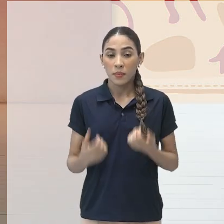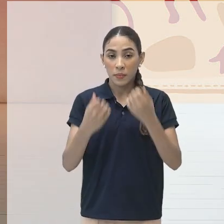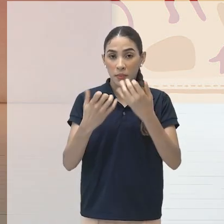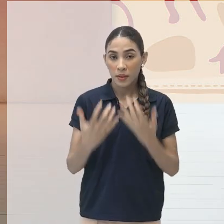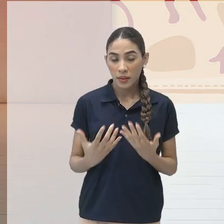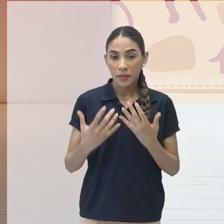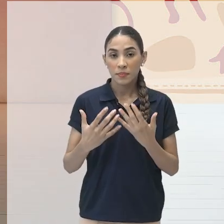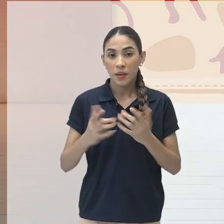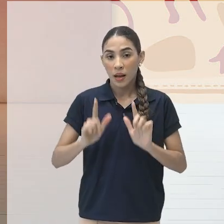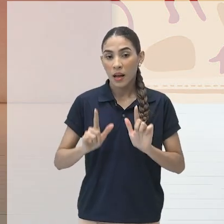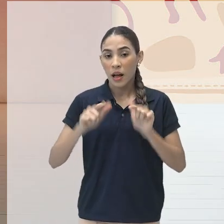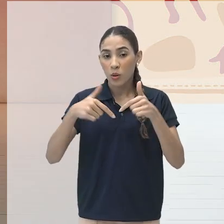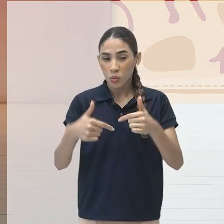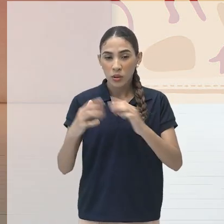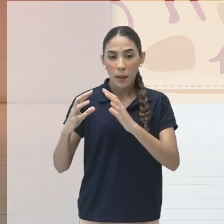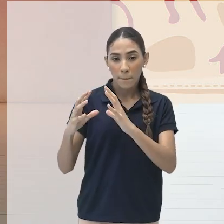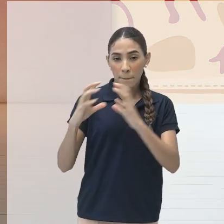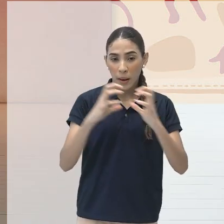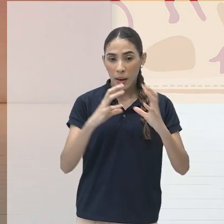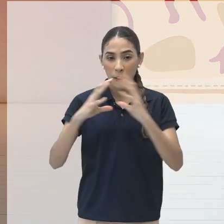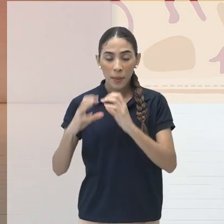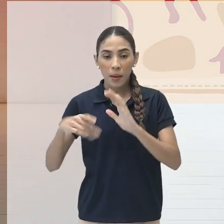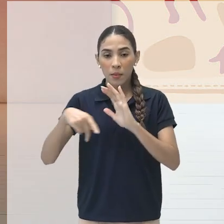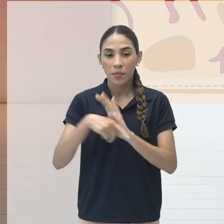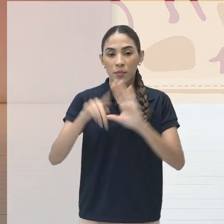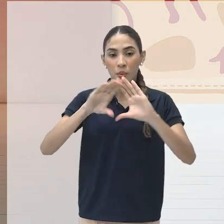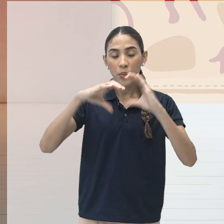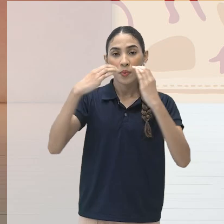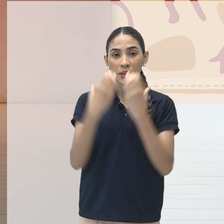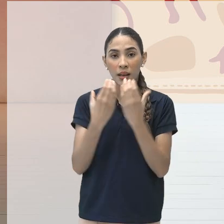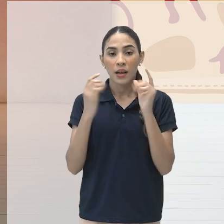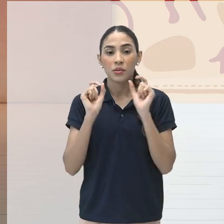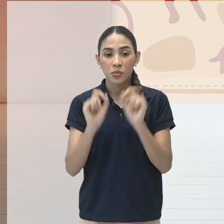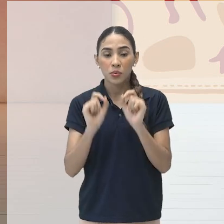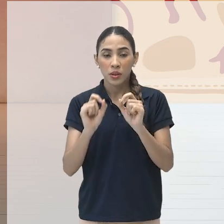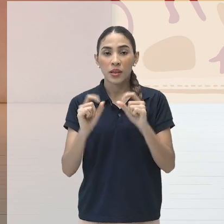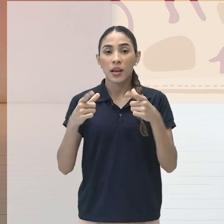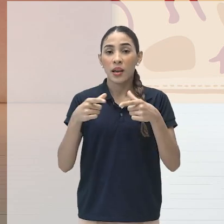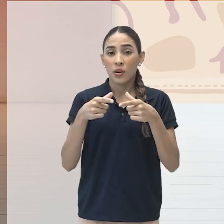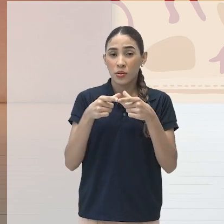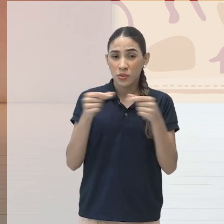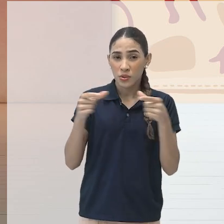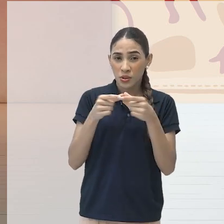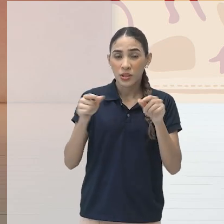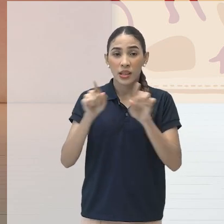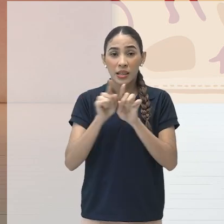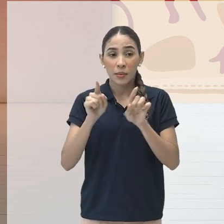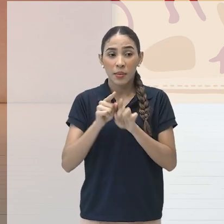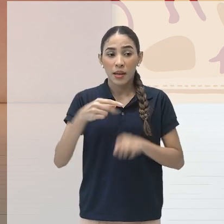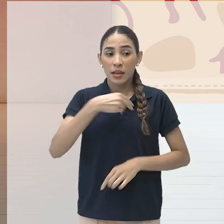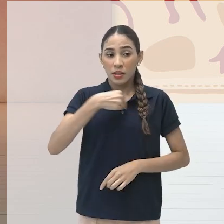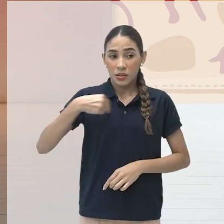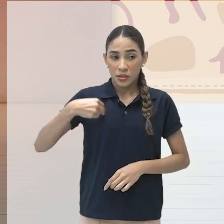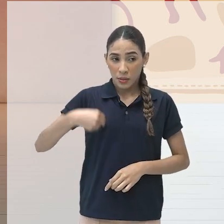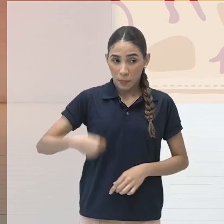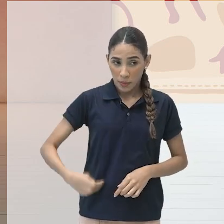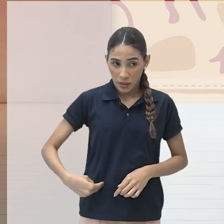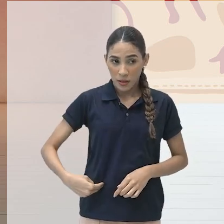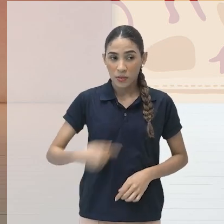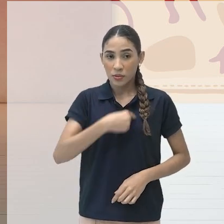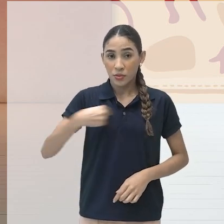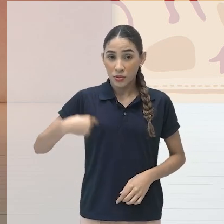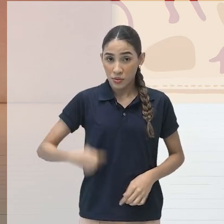luta está presente ali na civilização da China, japonesa, dentre outros,